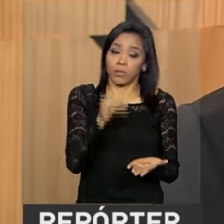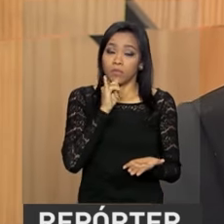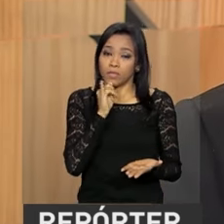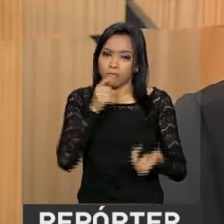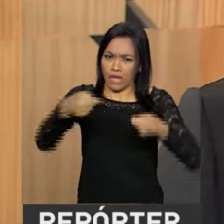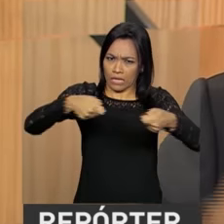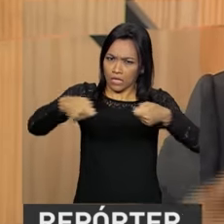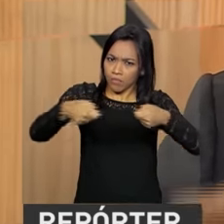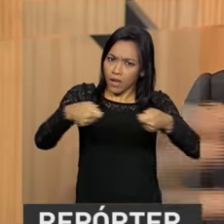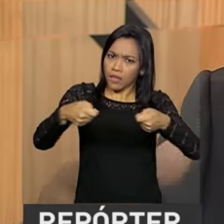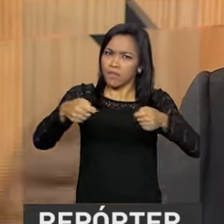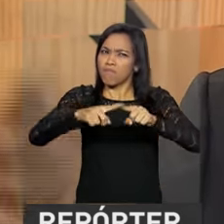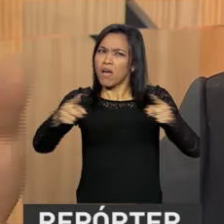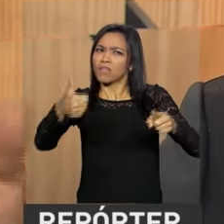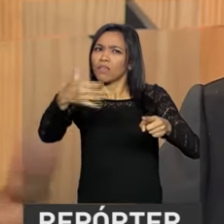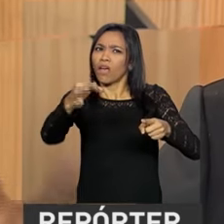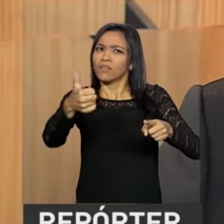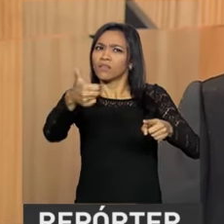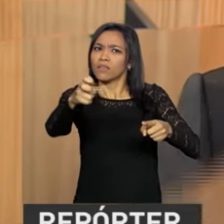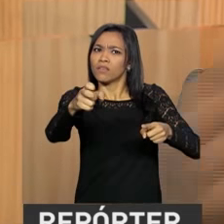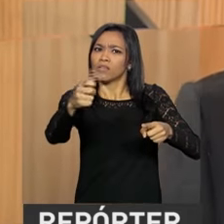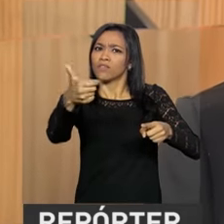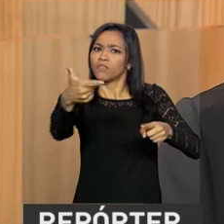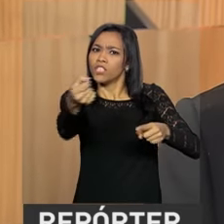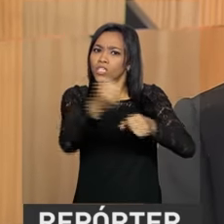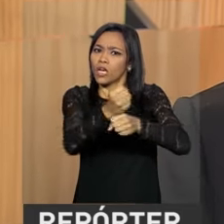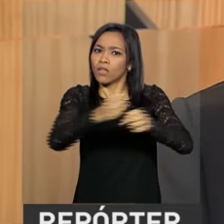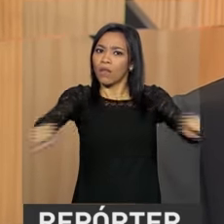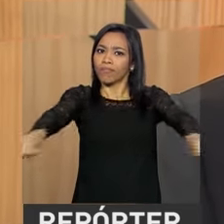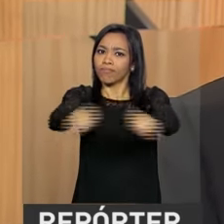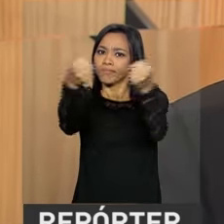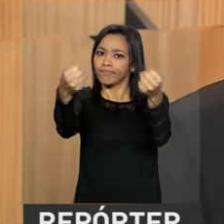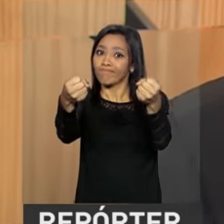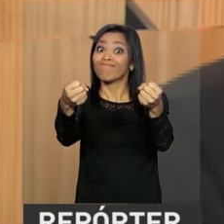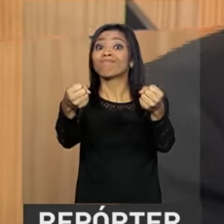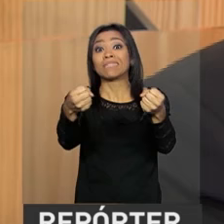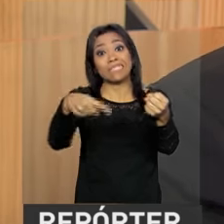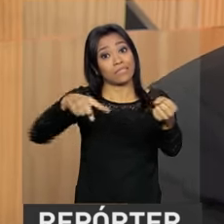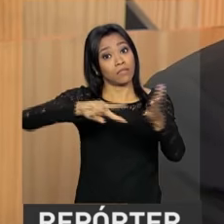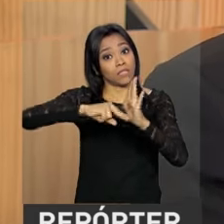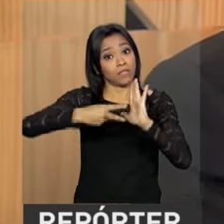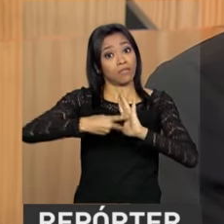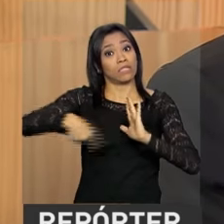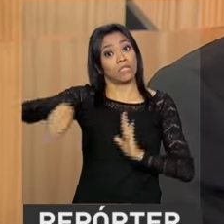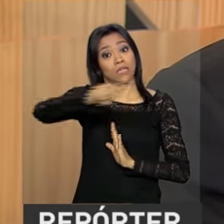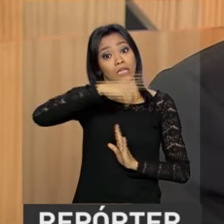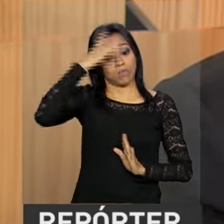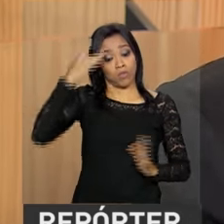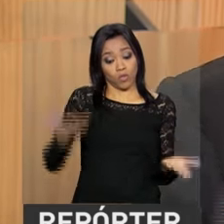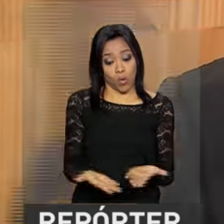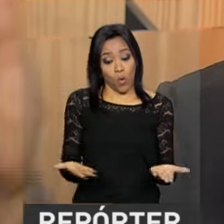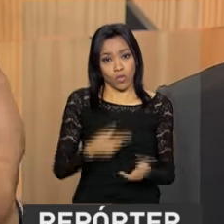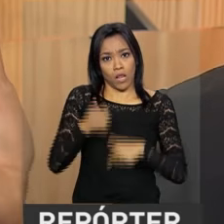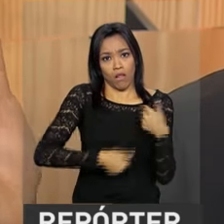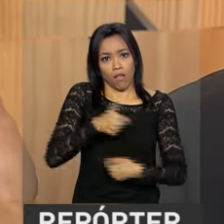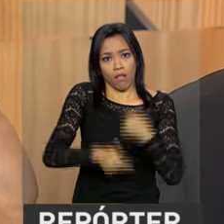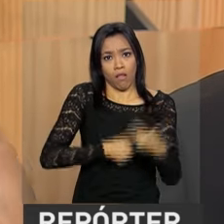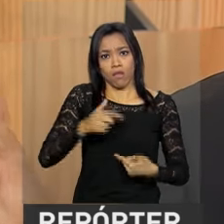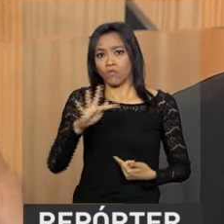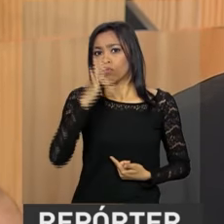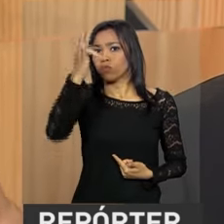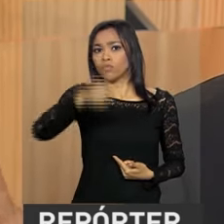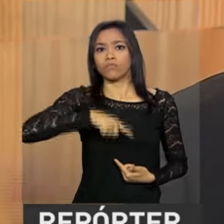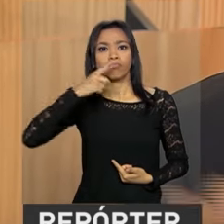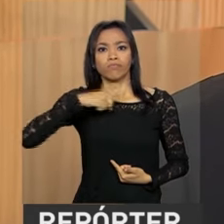equilibrada mas que daqui a 10 ou 15 ou 20 anos ela quebrasse porque ISO significaria que os trabalhadores de hoje não se não poderiam se